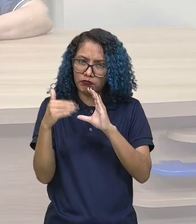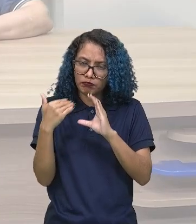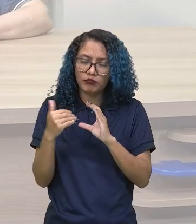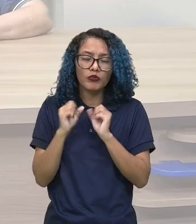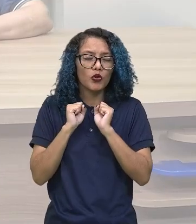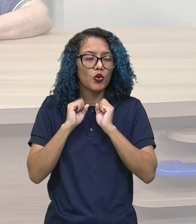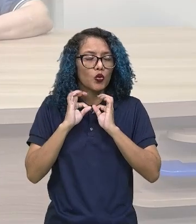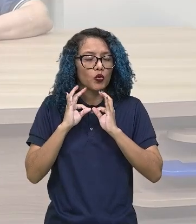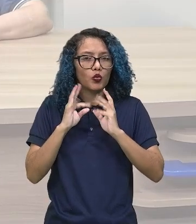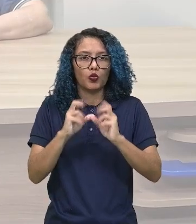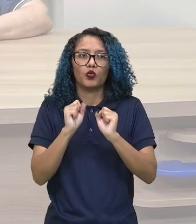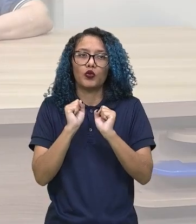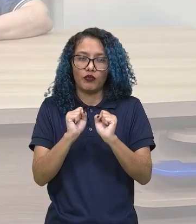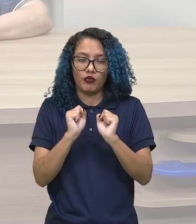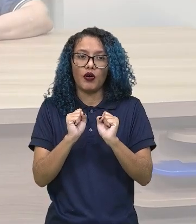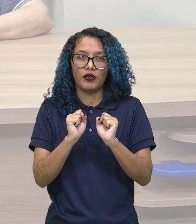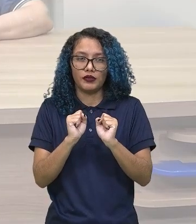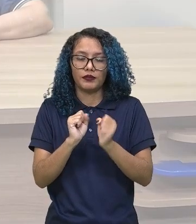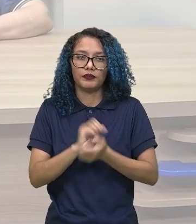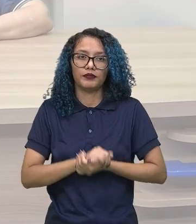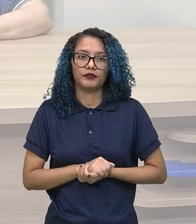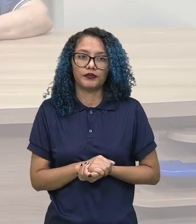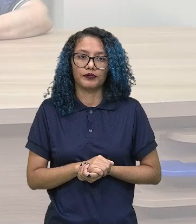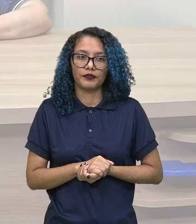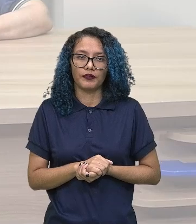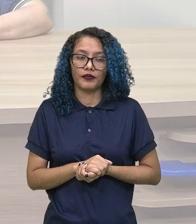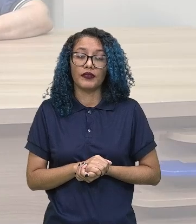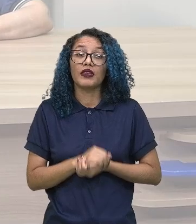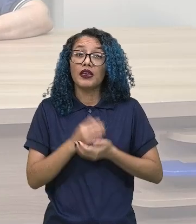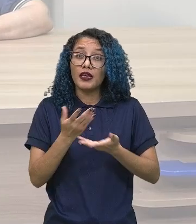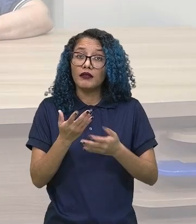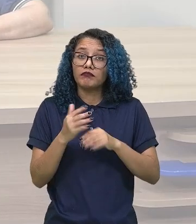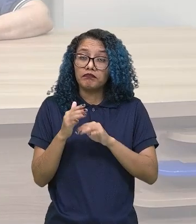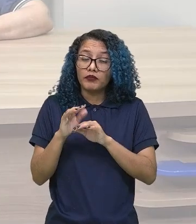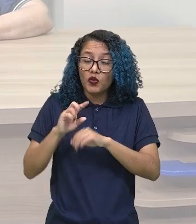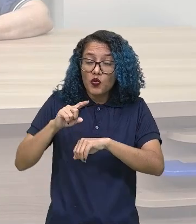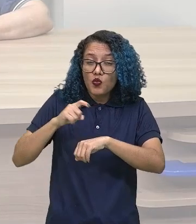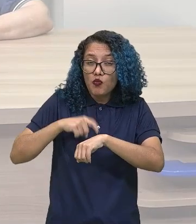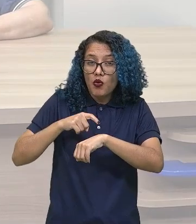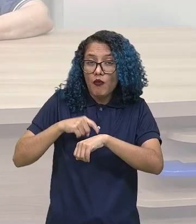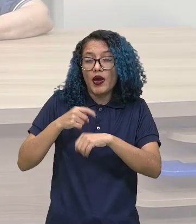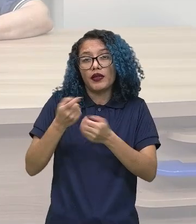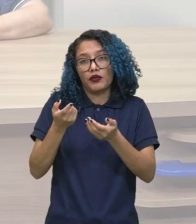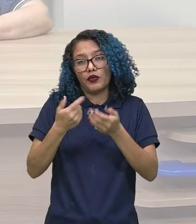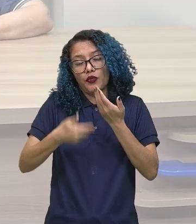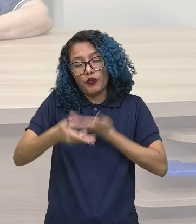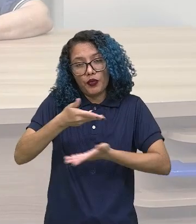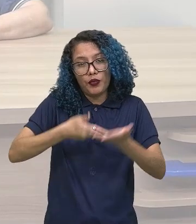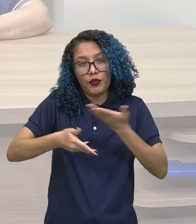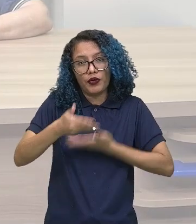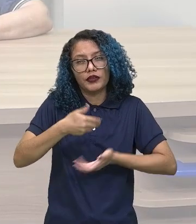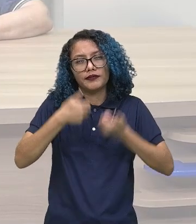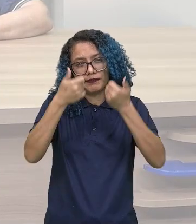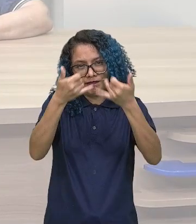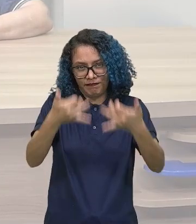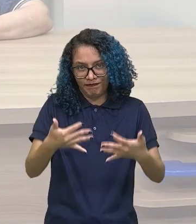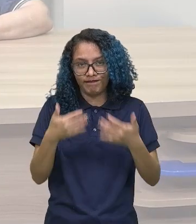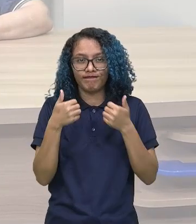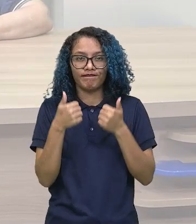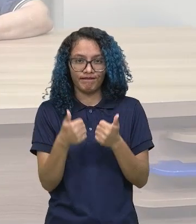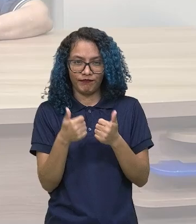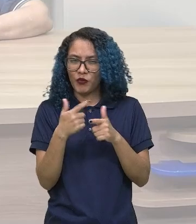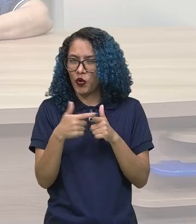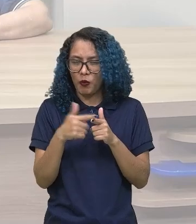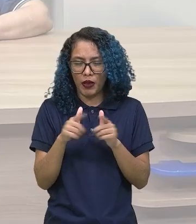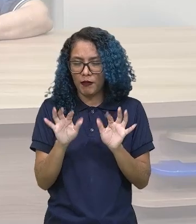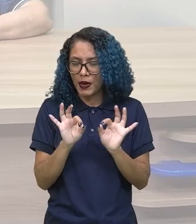assim como a professora de Parintins trouxe. E aí, no momento da interatividade, nós estaremos abordando, não tem problema algum. Certo, professora